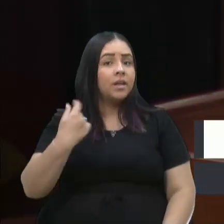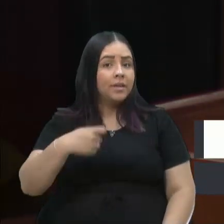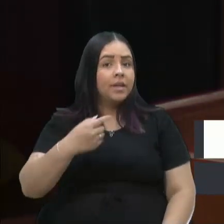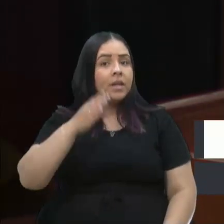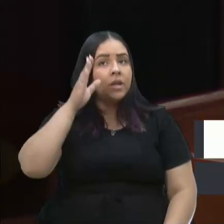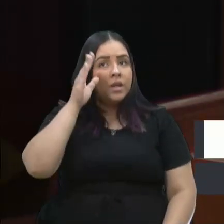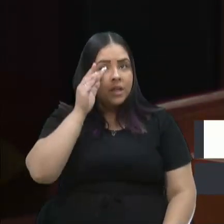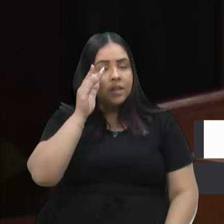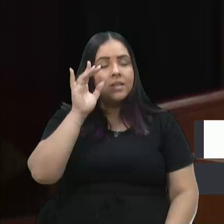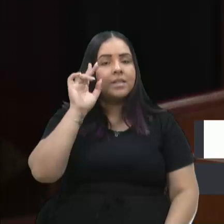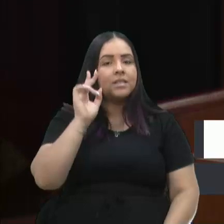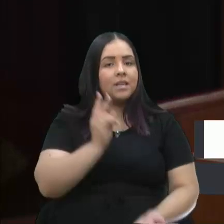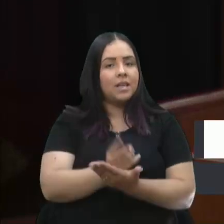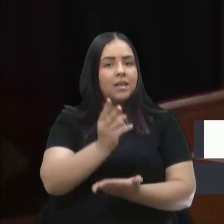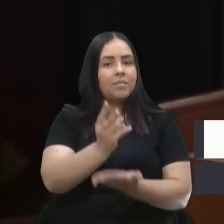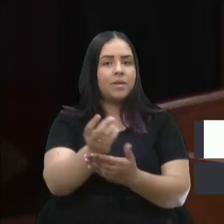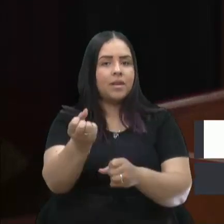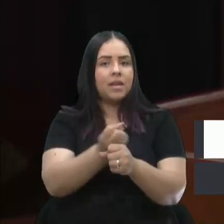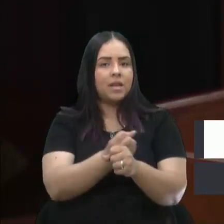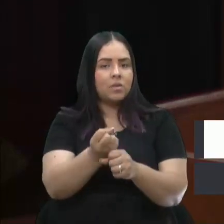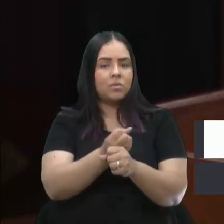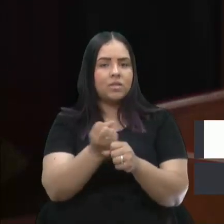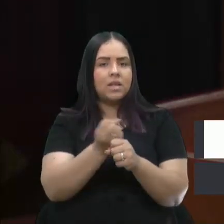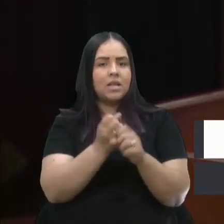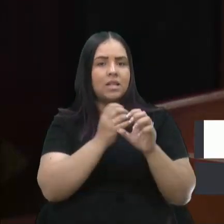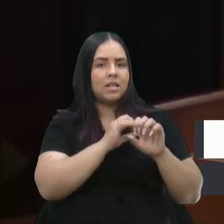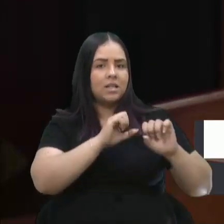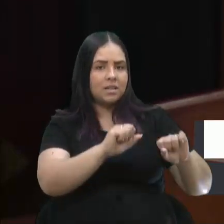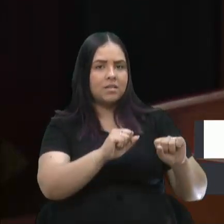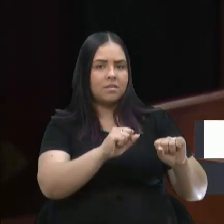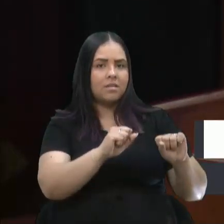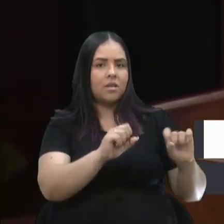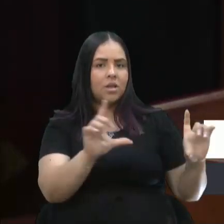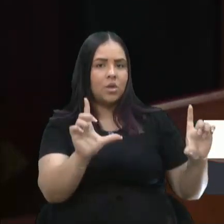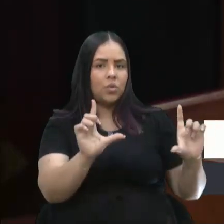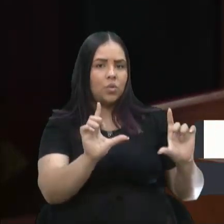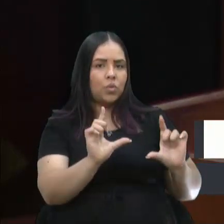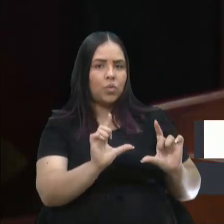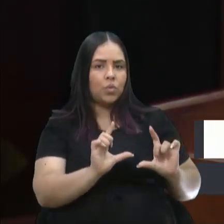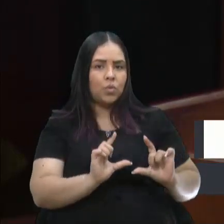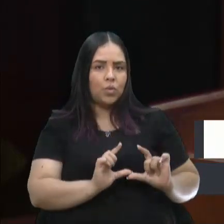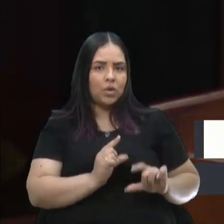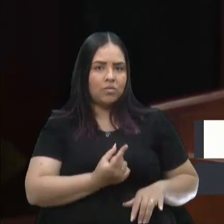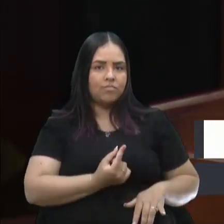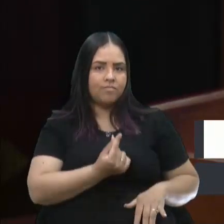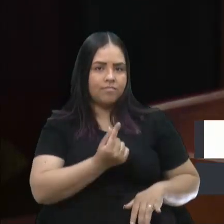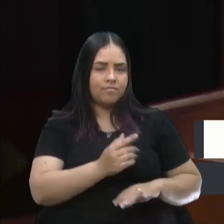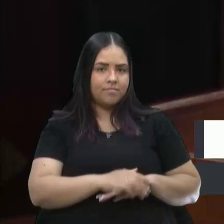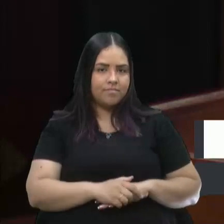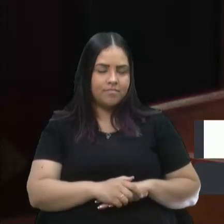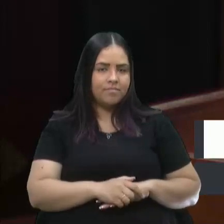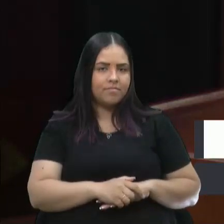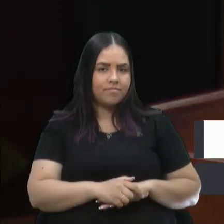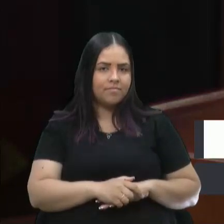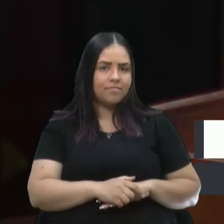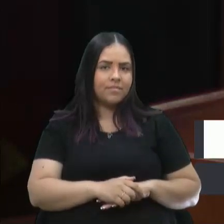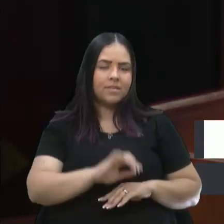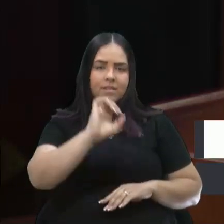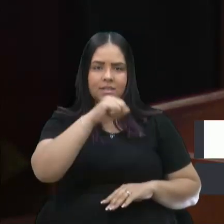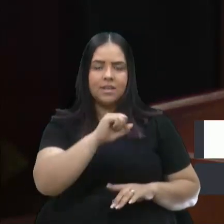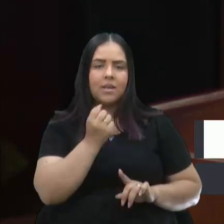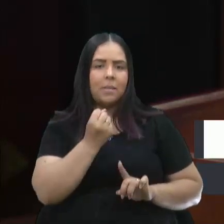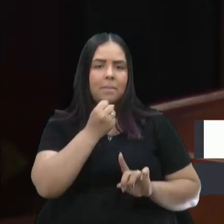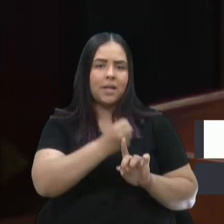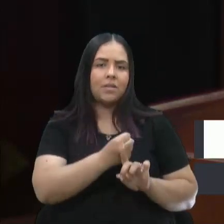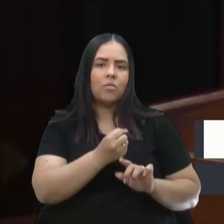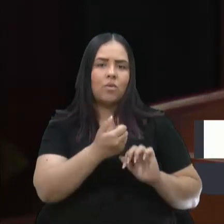A cada ano, as secretarias municipais estão recebendo menos orçamento. E isso é claro que vai impactar a qualidade